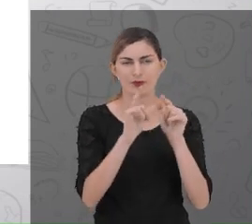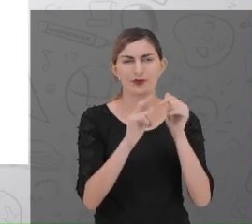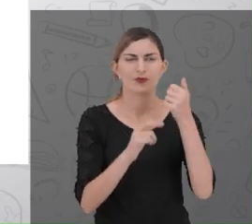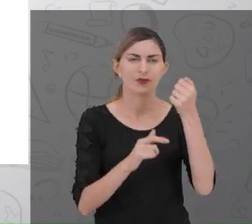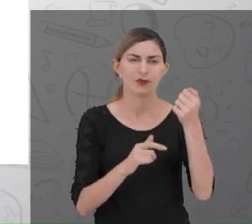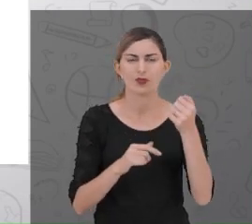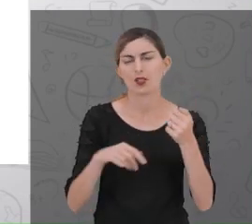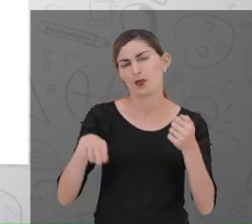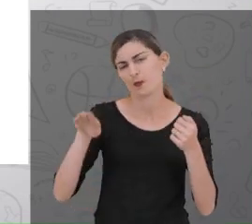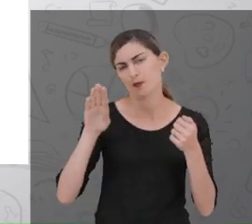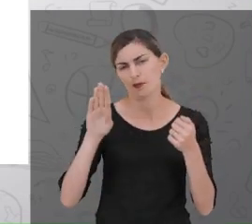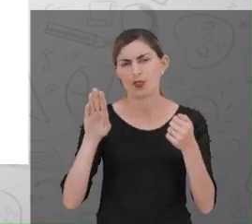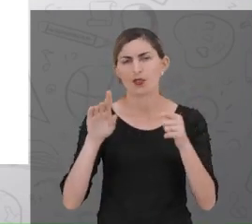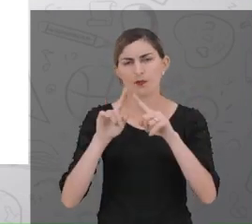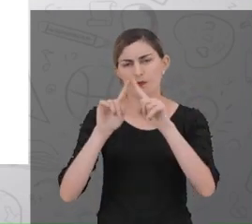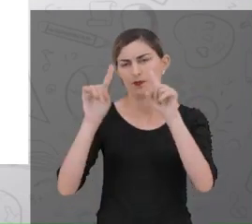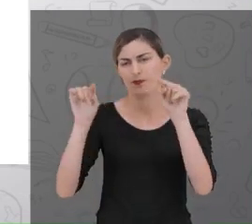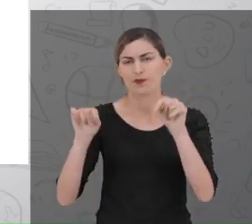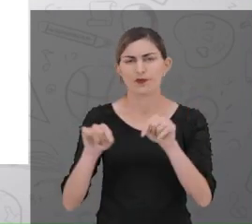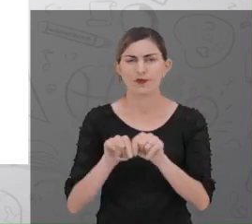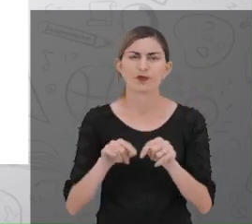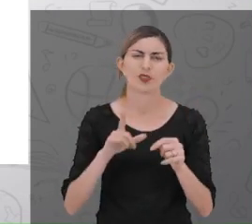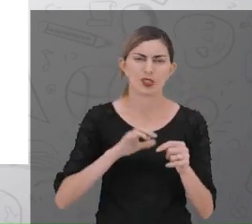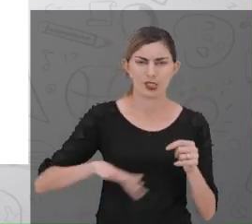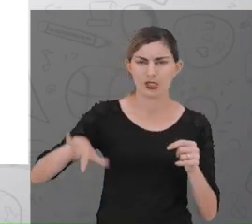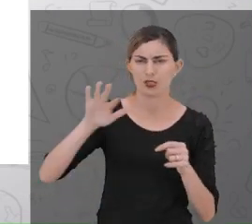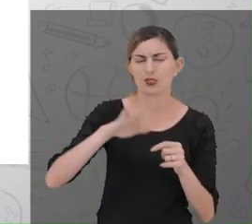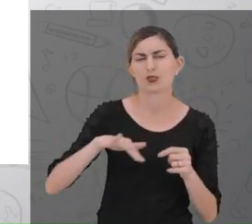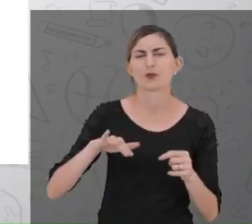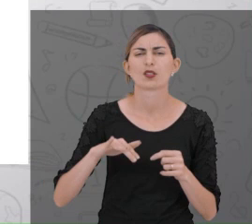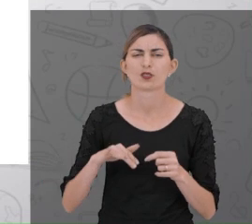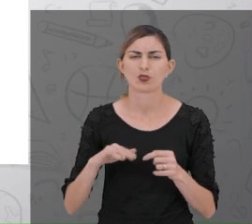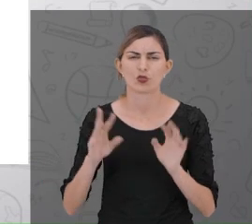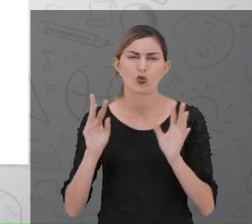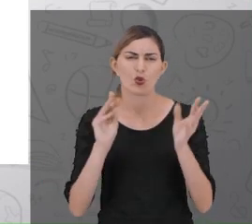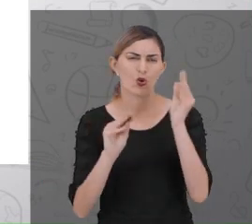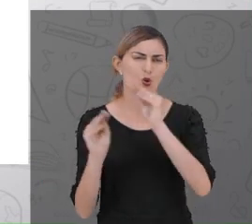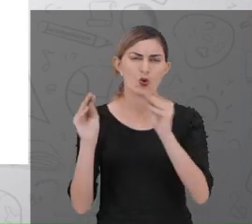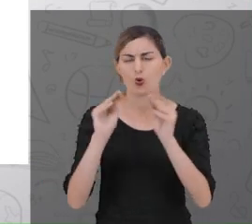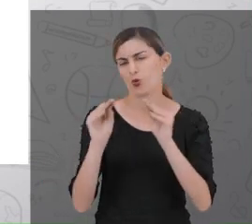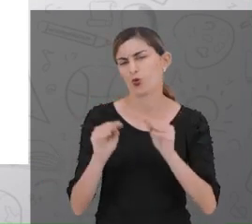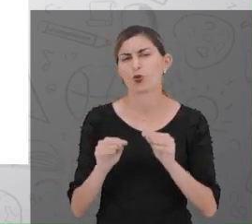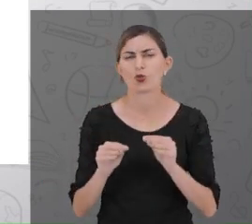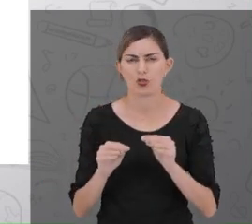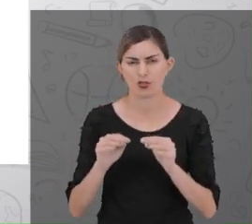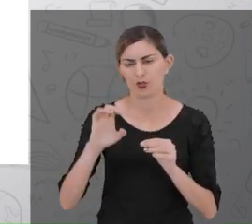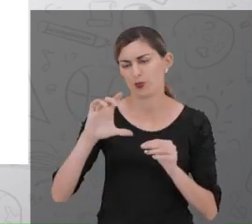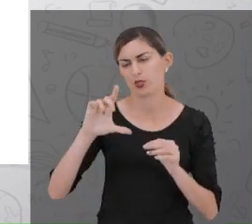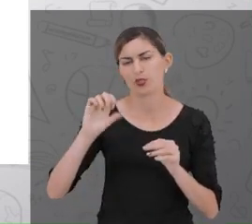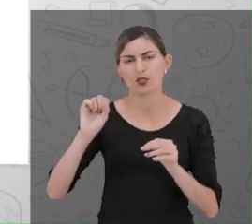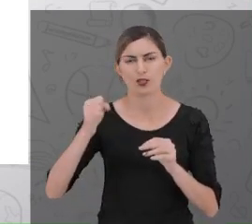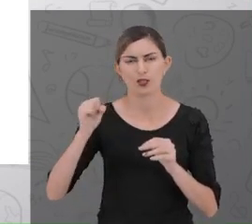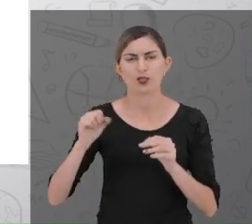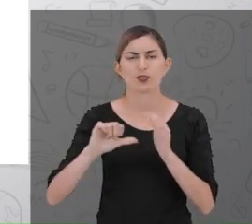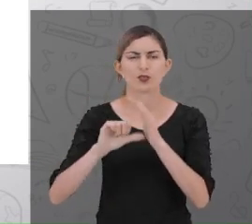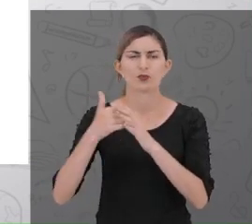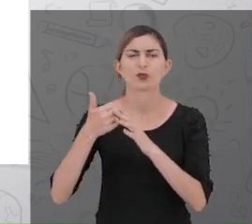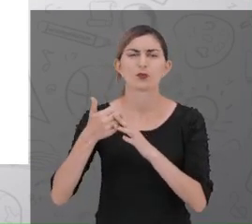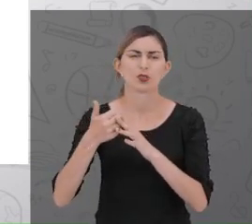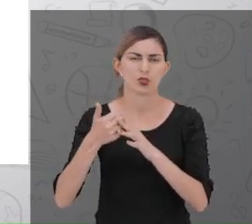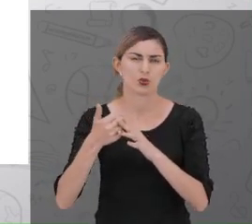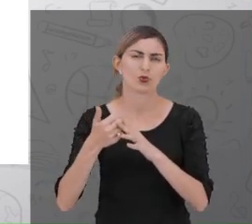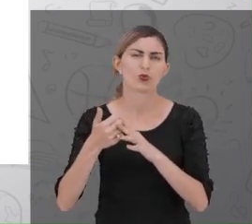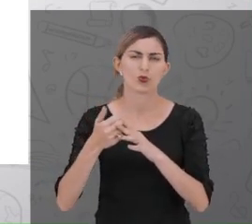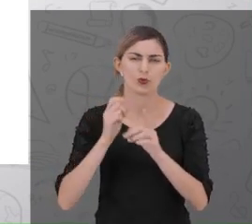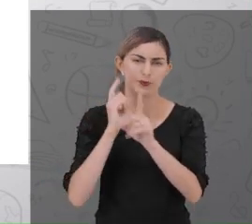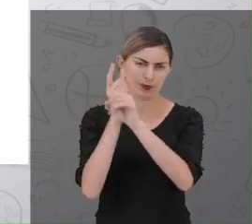da letra A. Na letra B, nós temos um espaço onde nós colocamos os atributos dessa classe. O